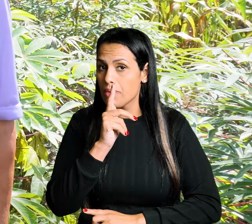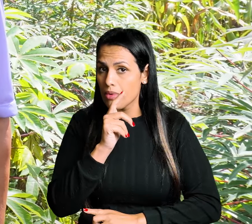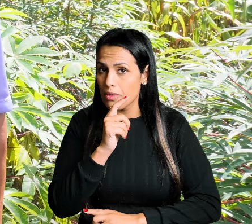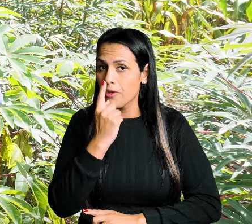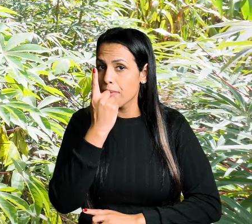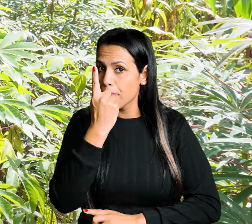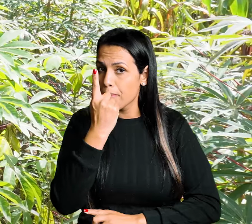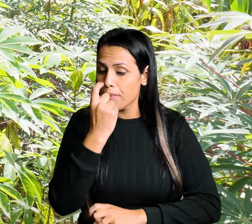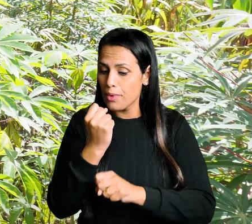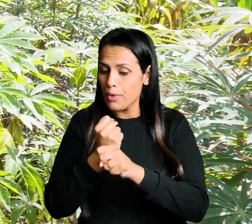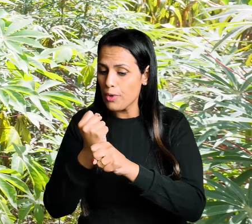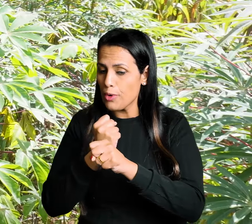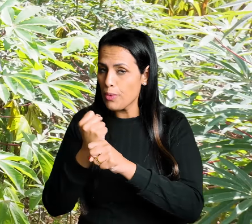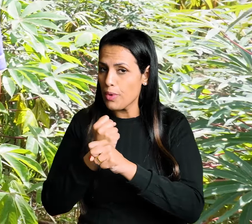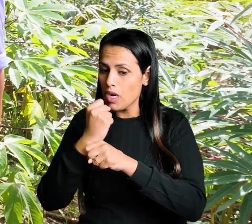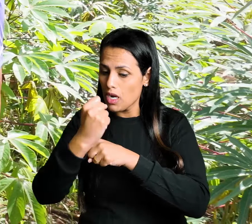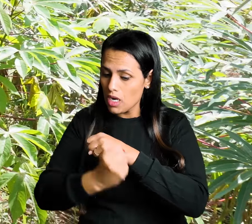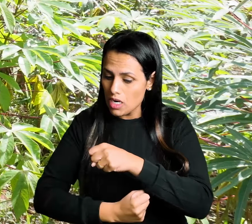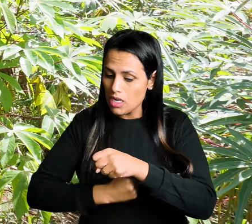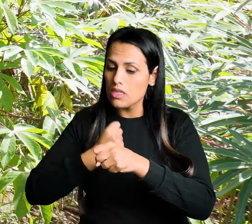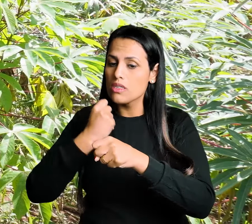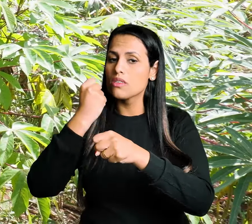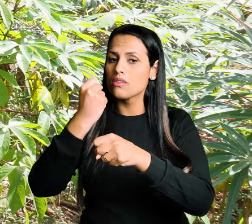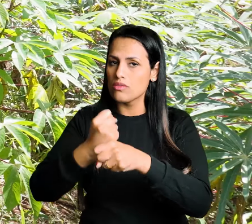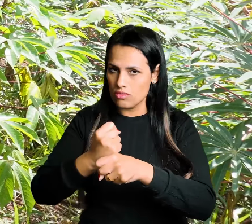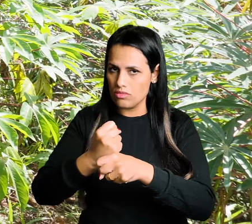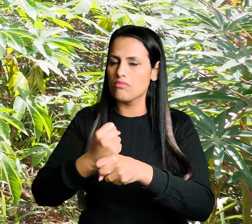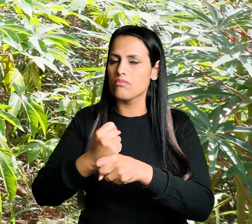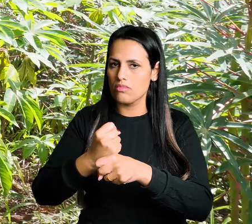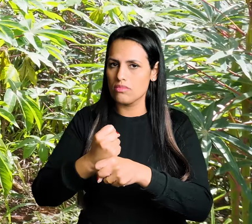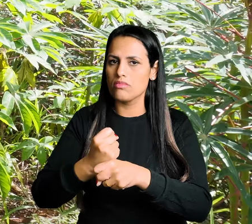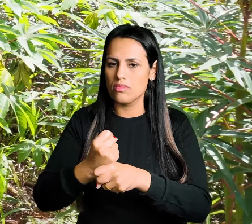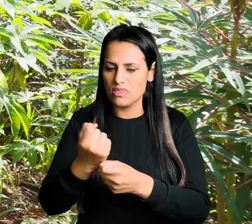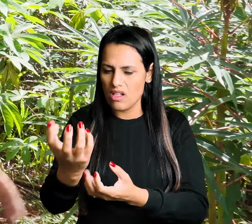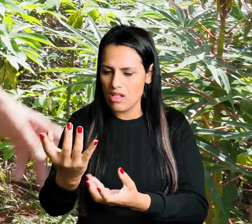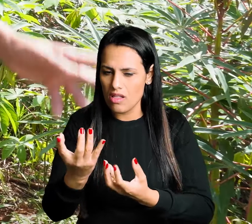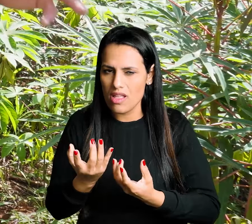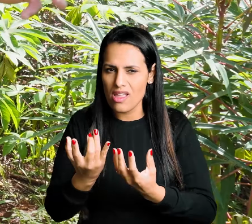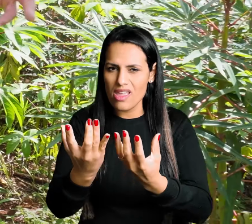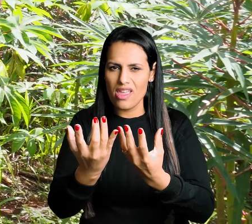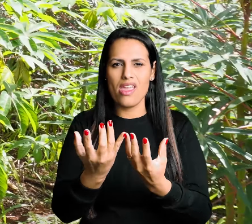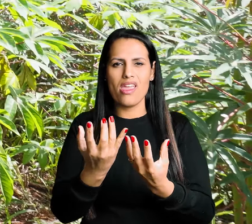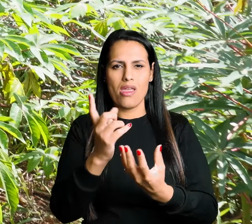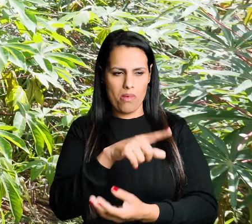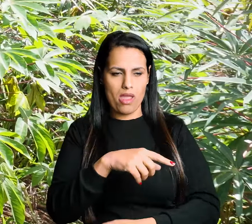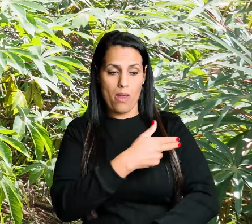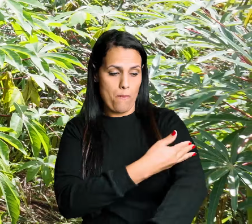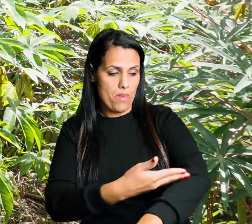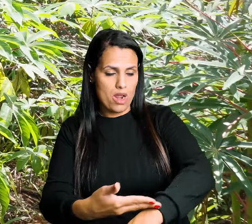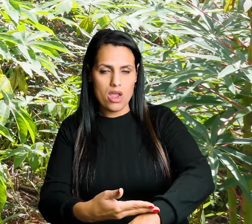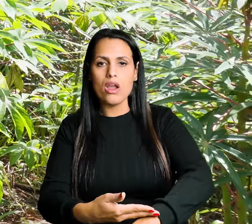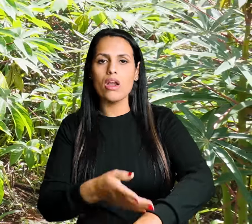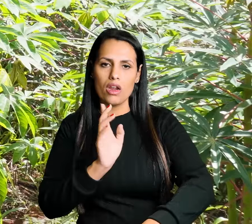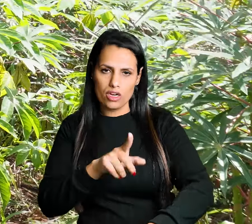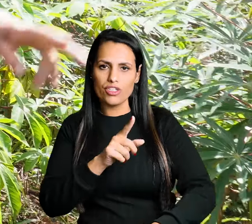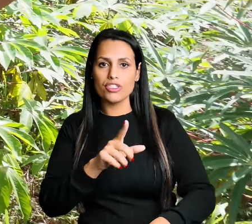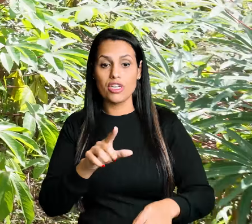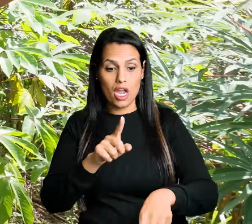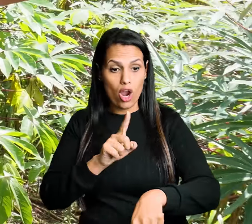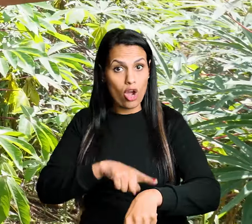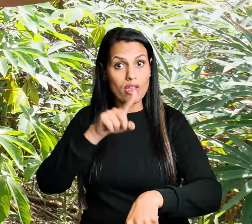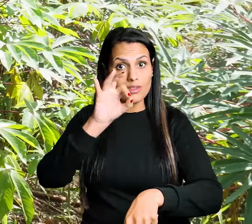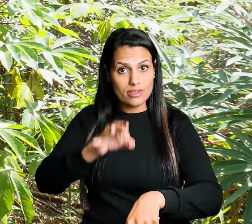ter um ano na frente. Então essa aqui, tudo essa aqui, mandioca branca, Esse aqui, esse ano já eu colho ela. Daí